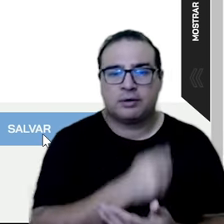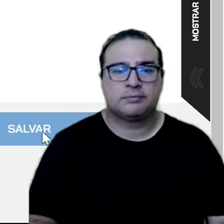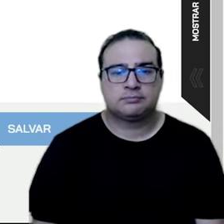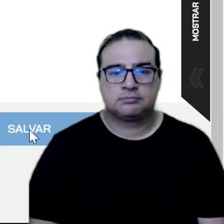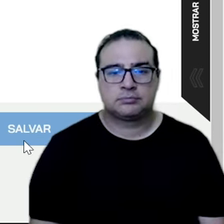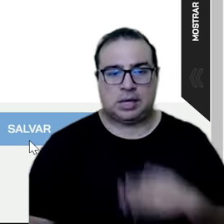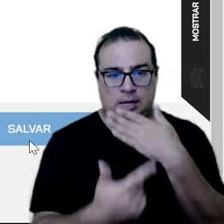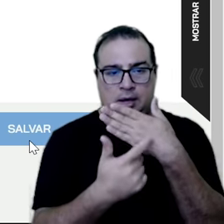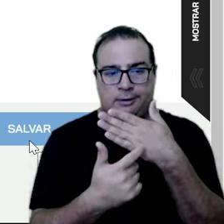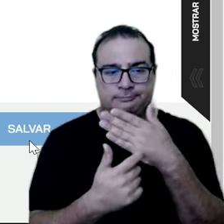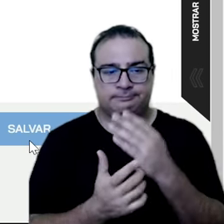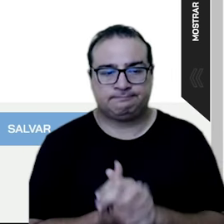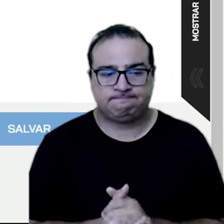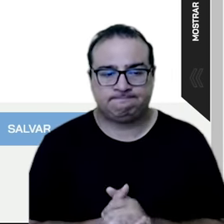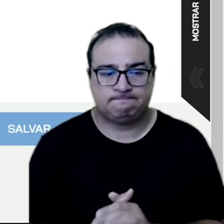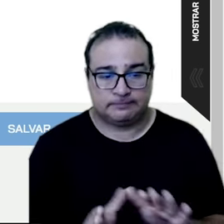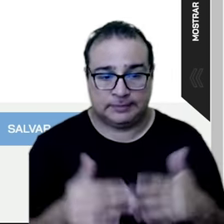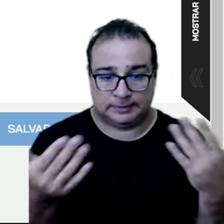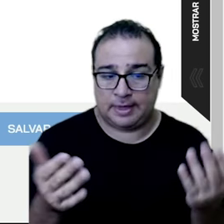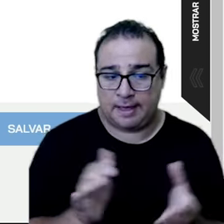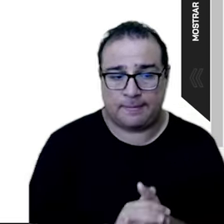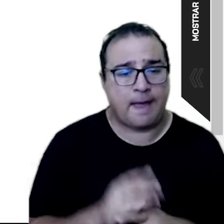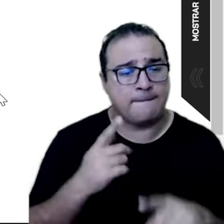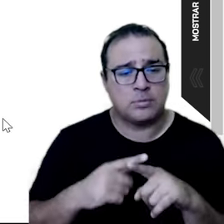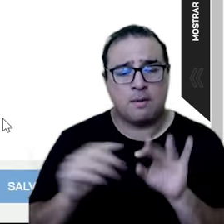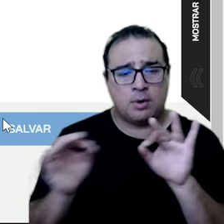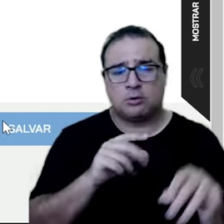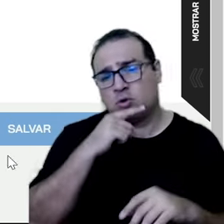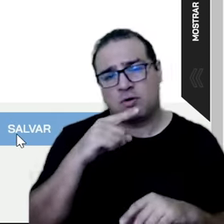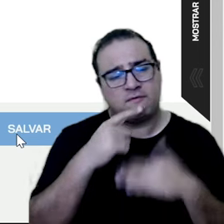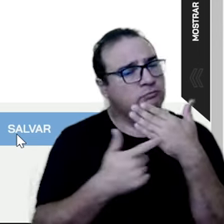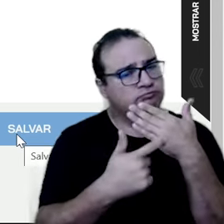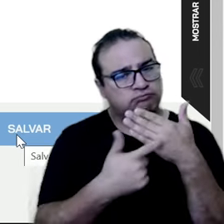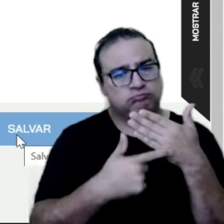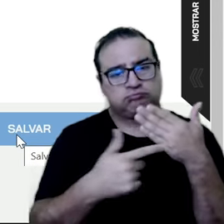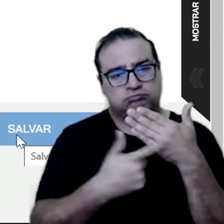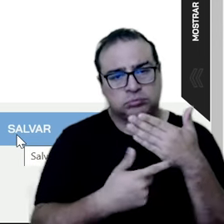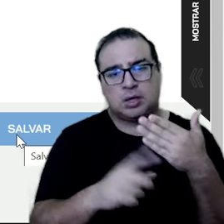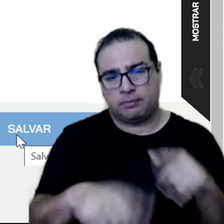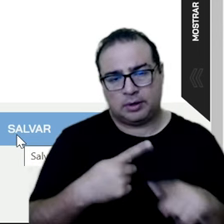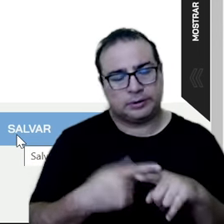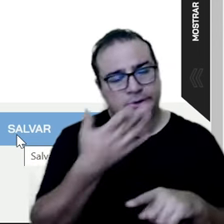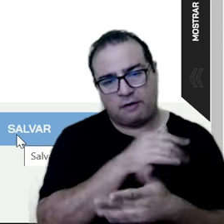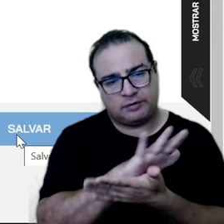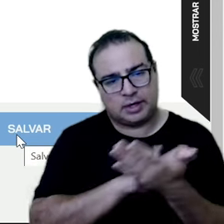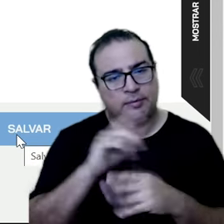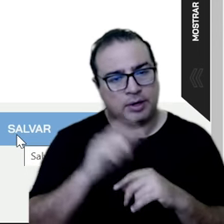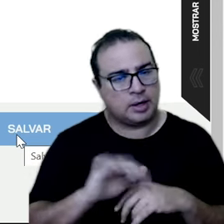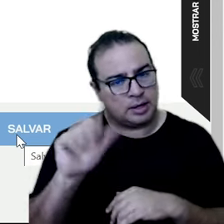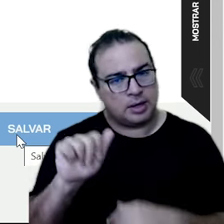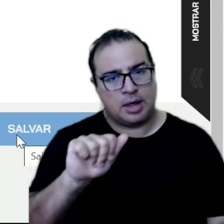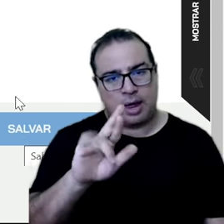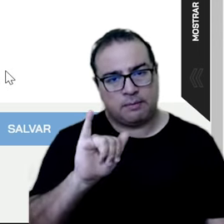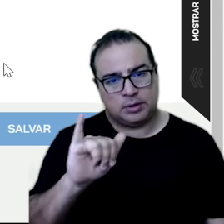não clico então ou seja Ah porque eu tô mexendo e não vai não vai não salva isso aqui acontece dá chamada o